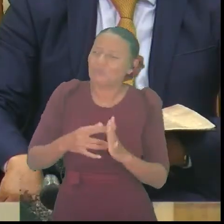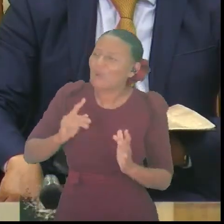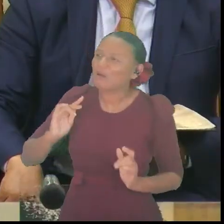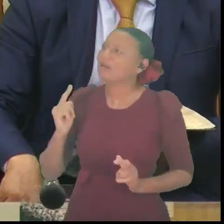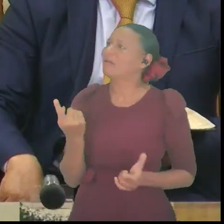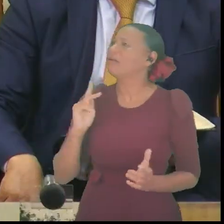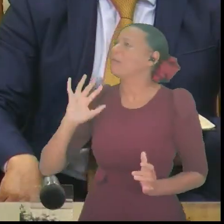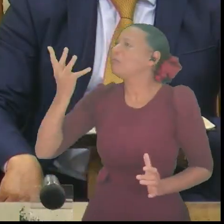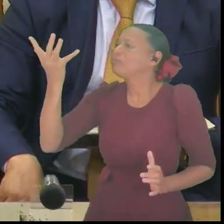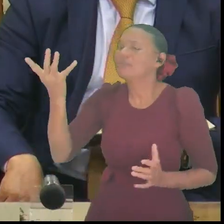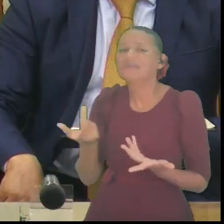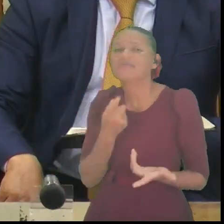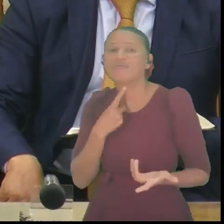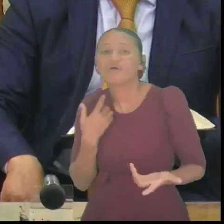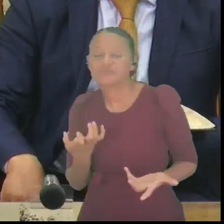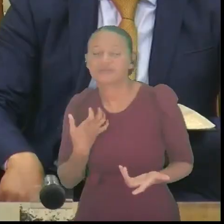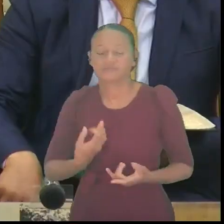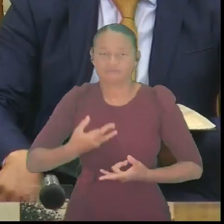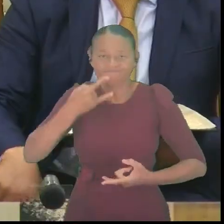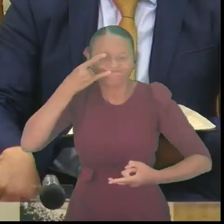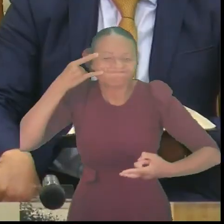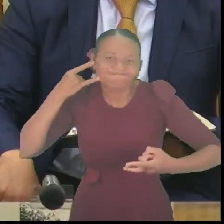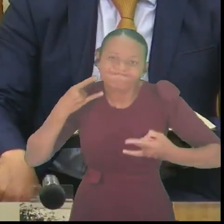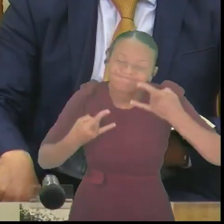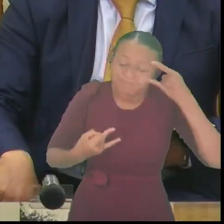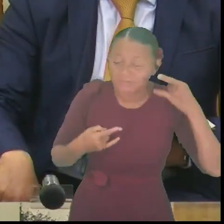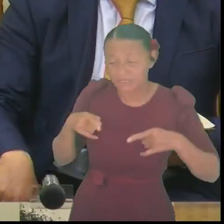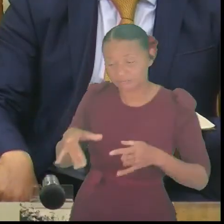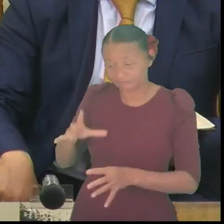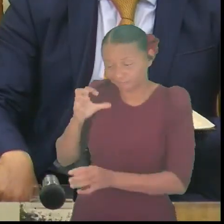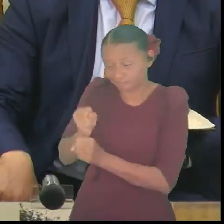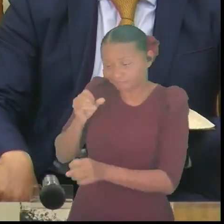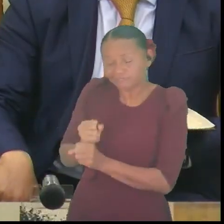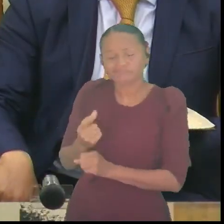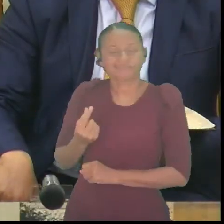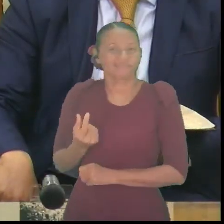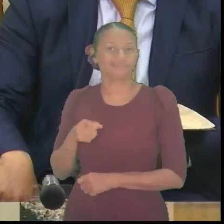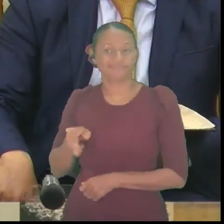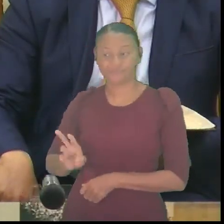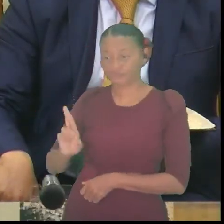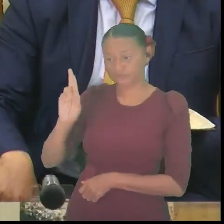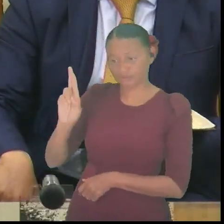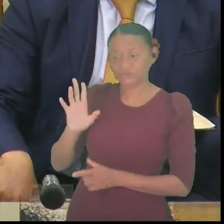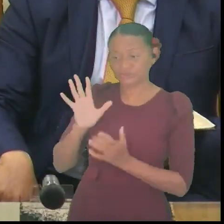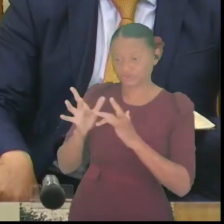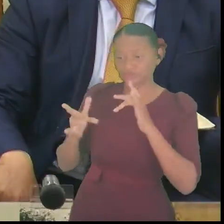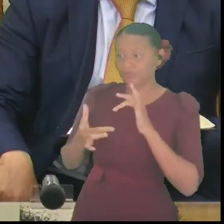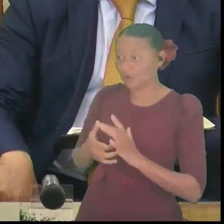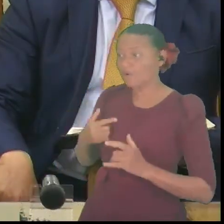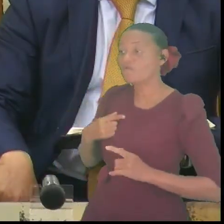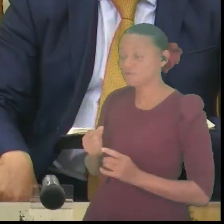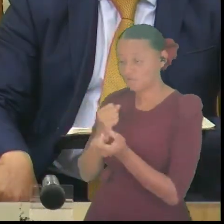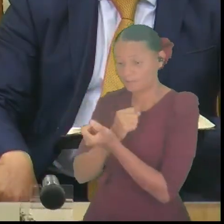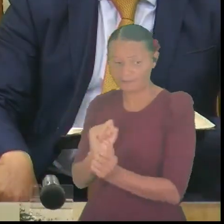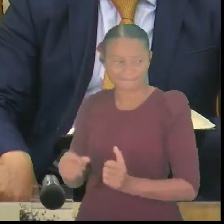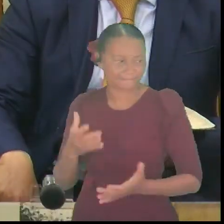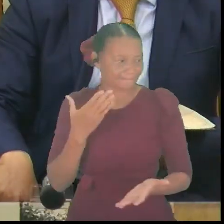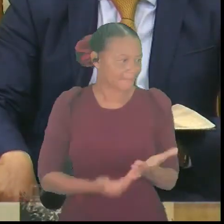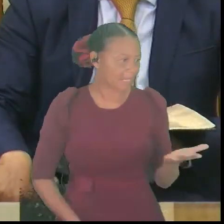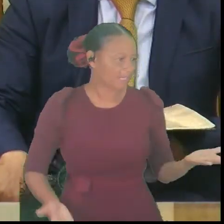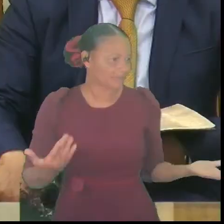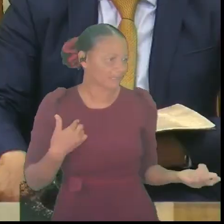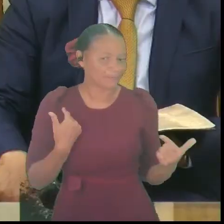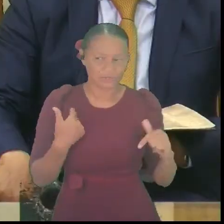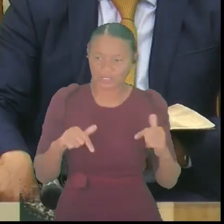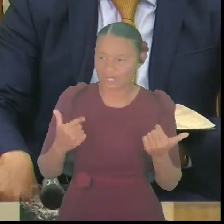fez-lo entregar Jesus? A ganância. Ele era o tesoureiro, Jesus disse que ia se entregar, e ele disse: já que eu vou perder minha